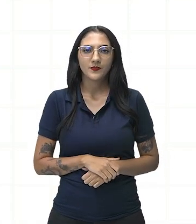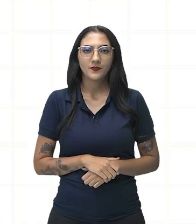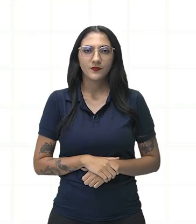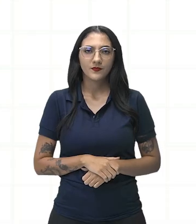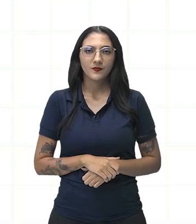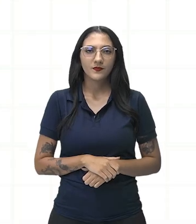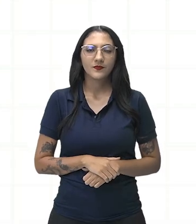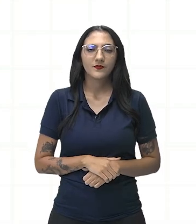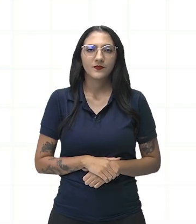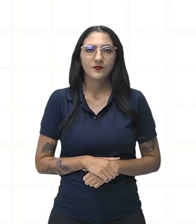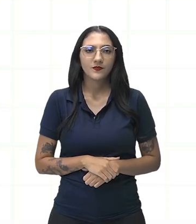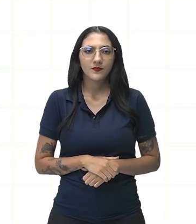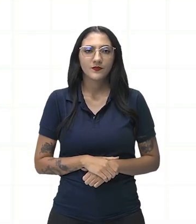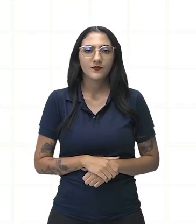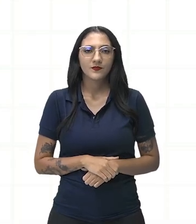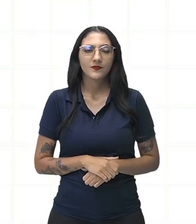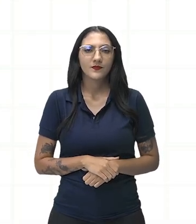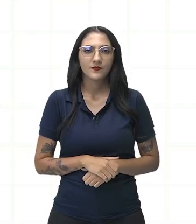Além disso,